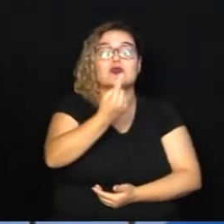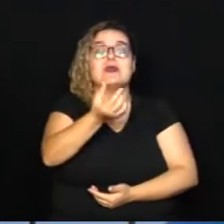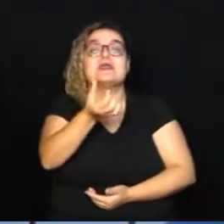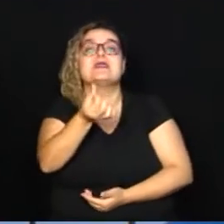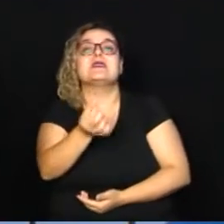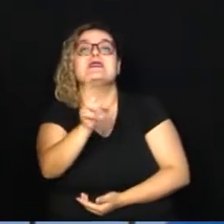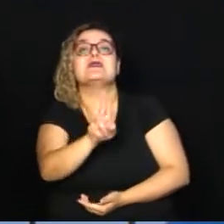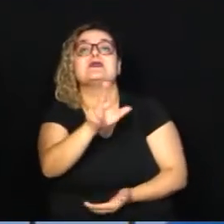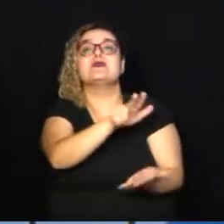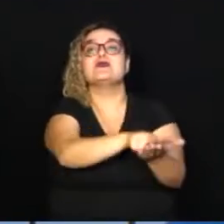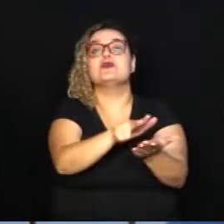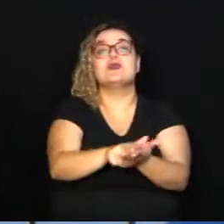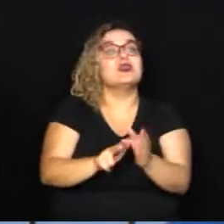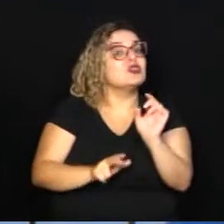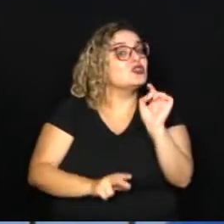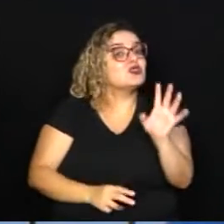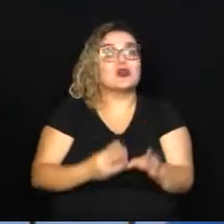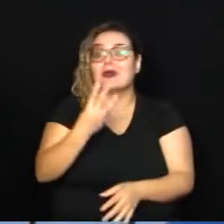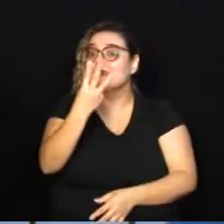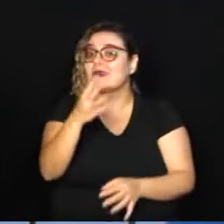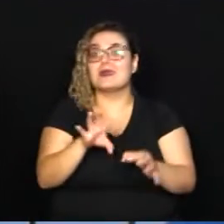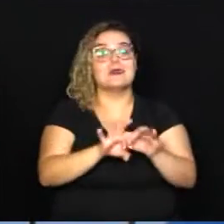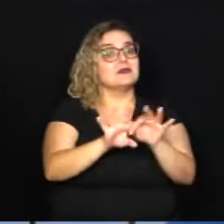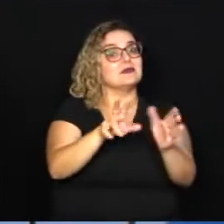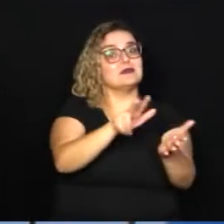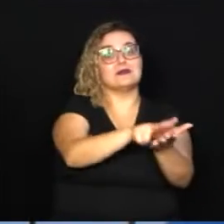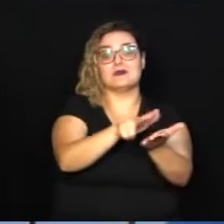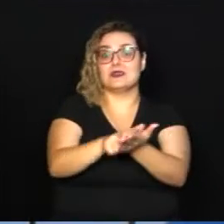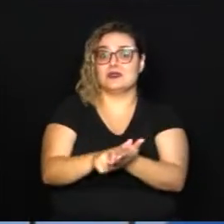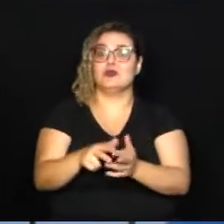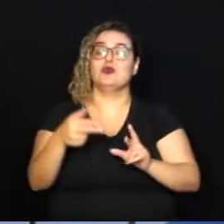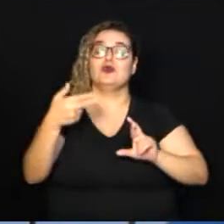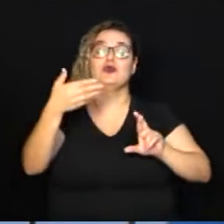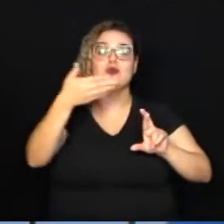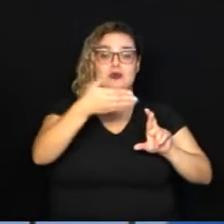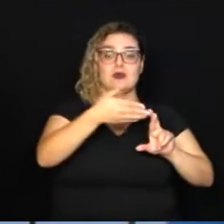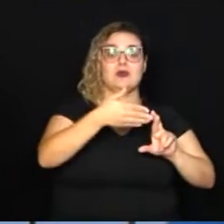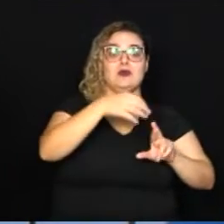ocupados, apenas 3 livres, o que representa